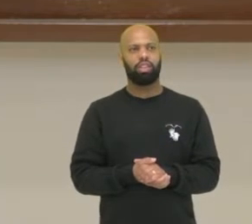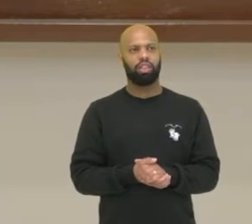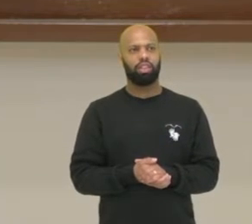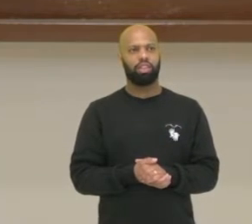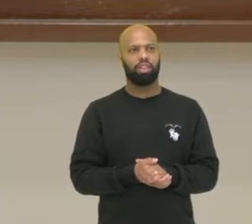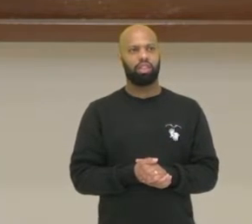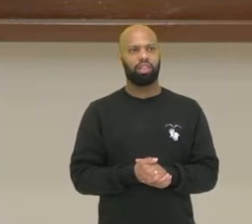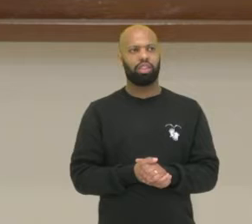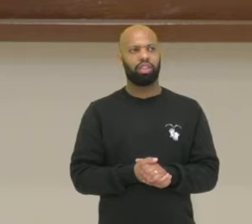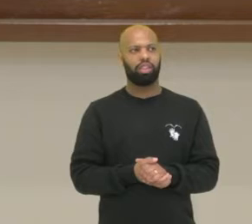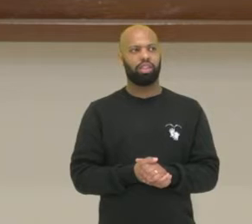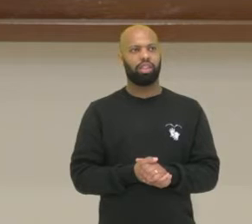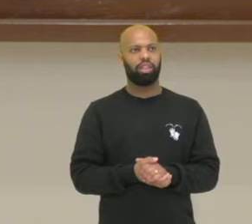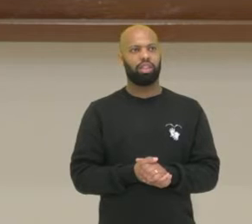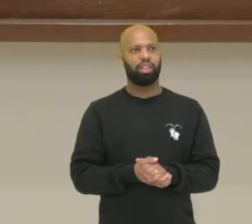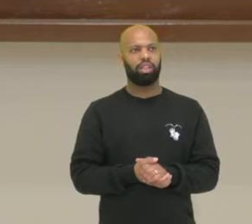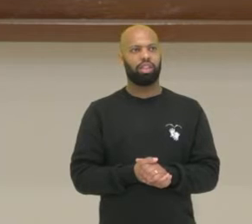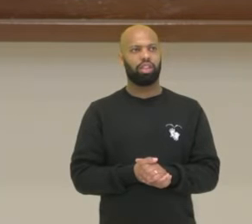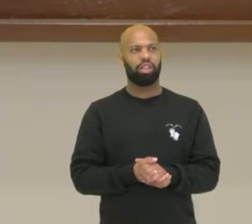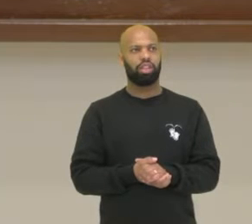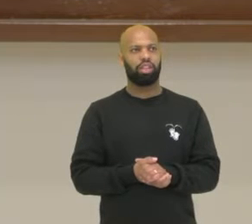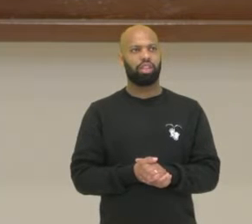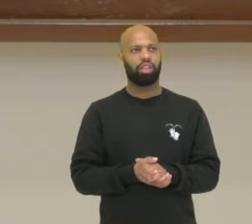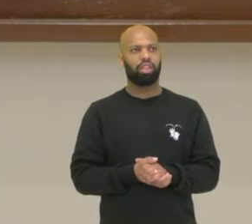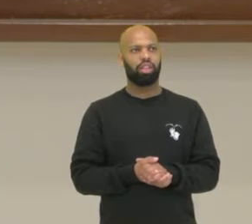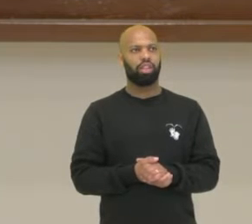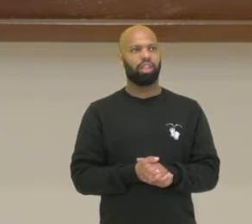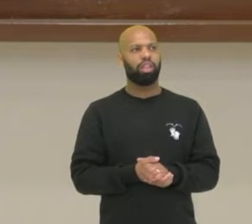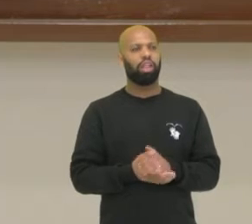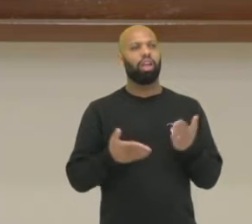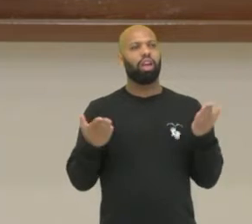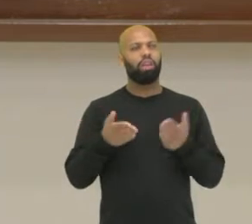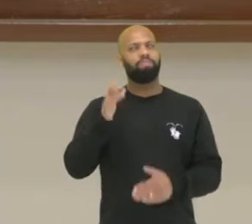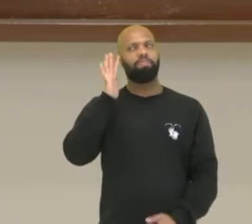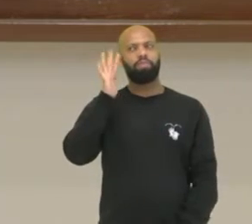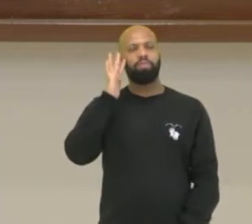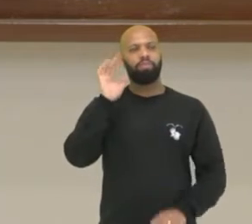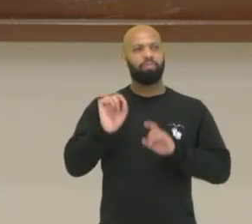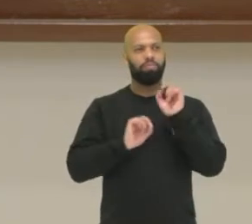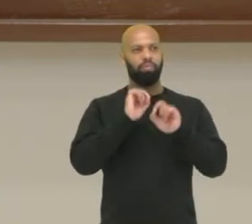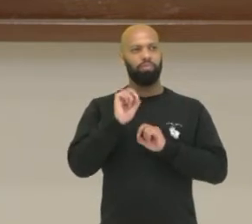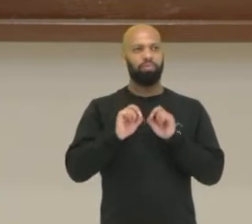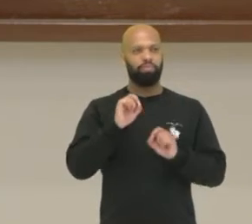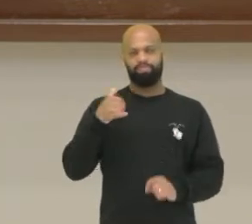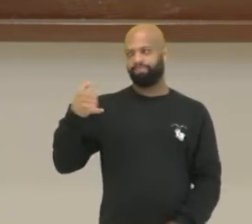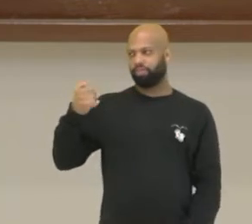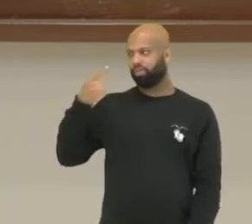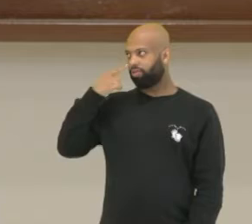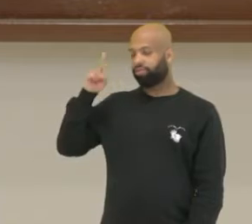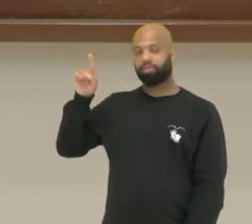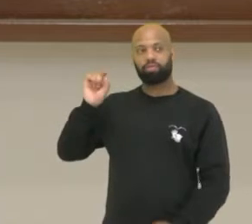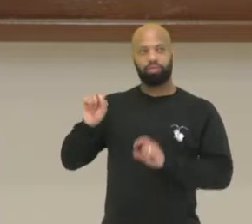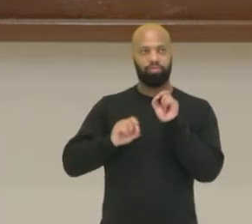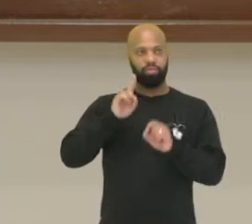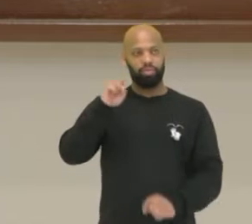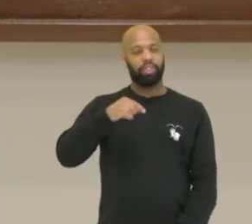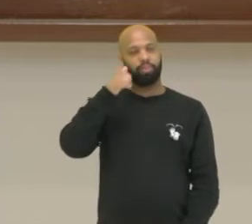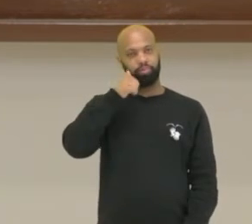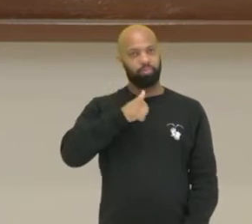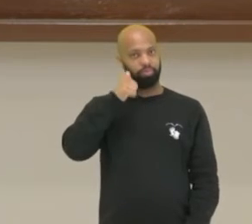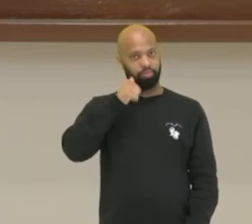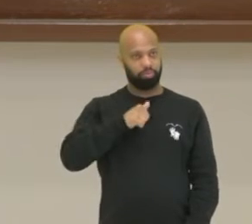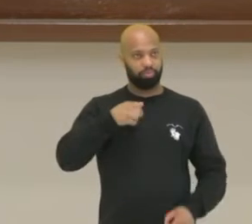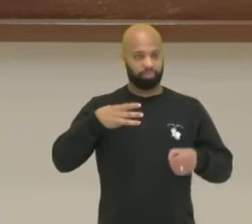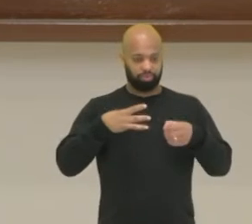para tentar melhorar. Então, aqui, vamos imaginar que aqui nós temos as células